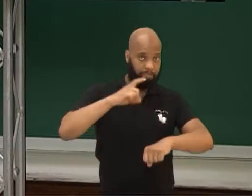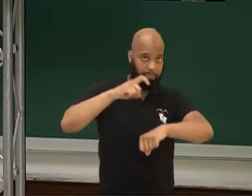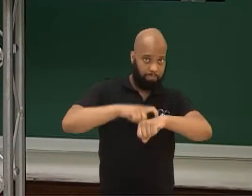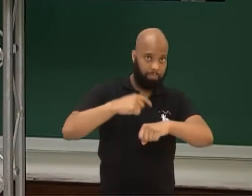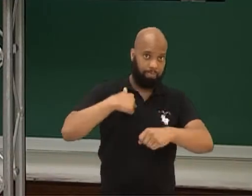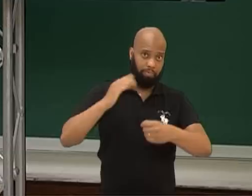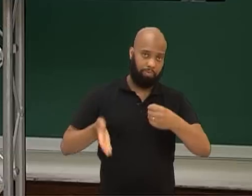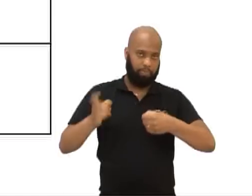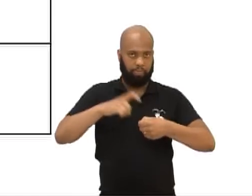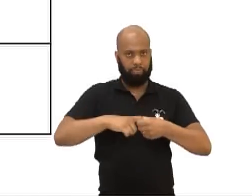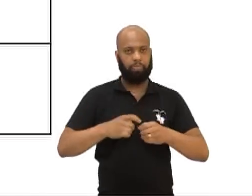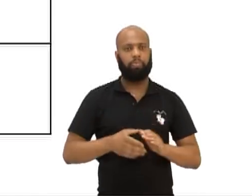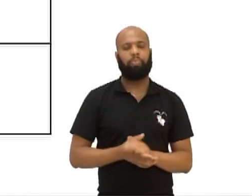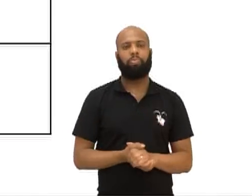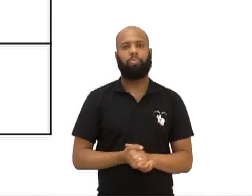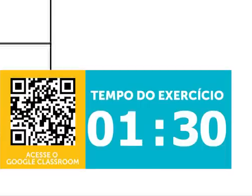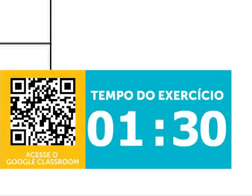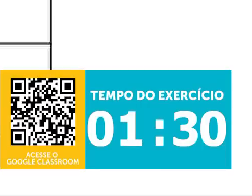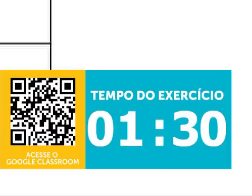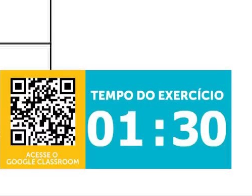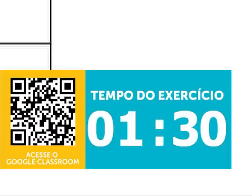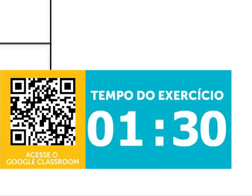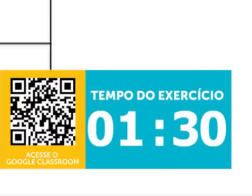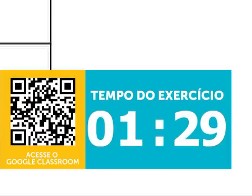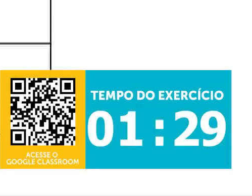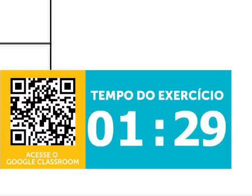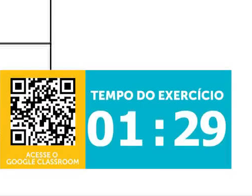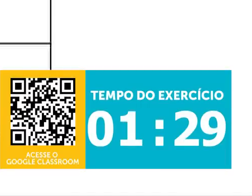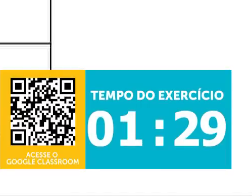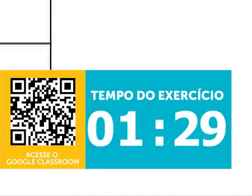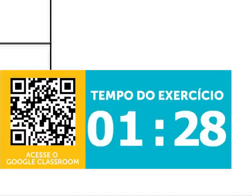tá bom? Eu já volto.